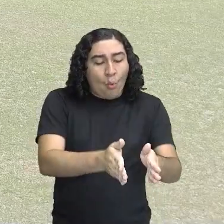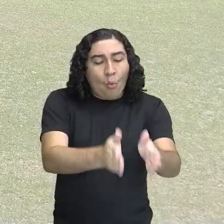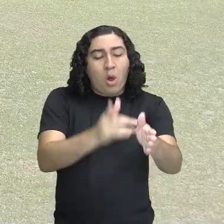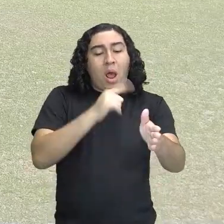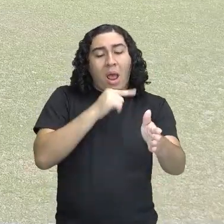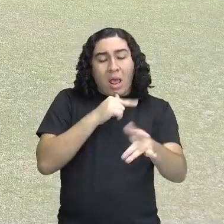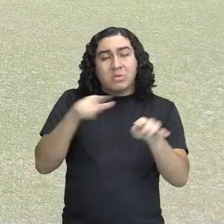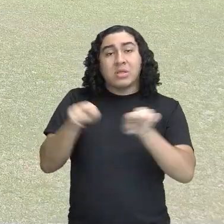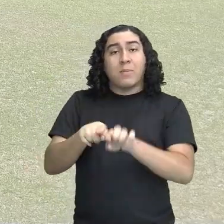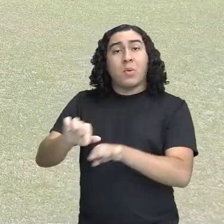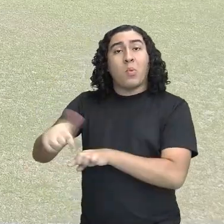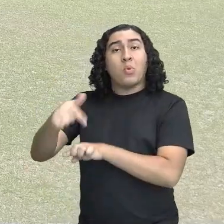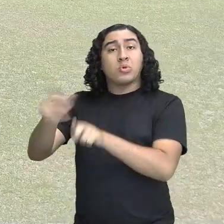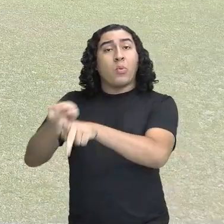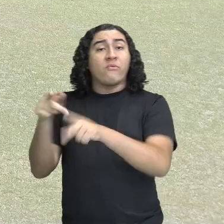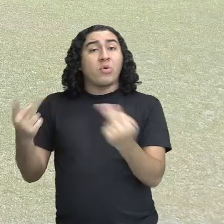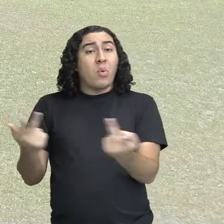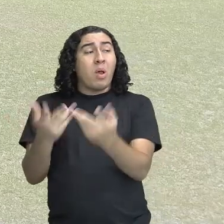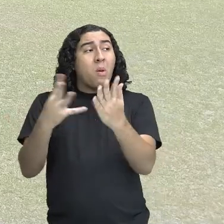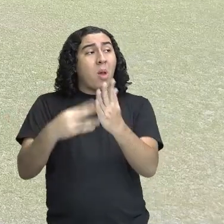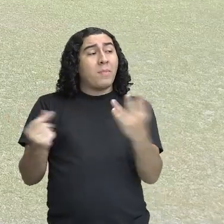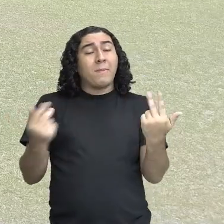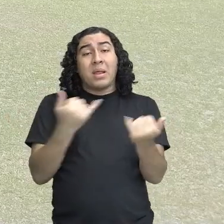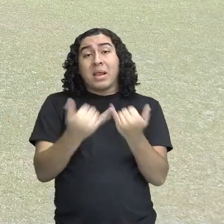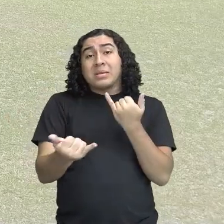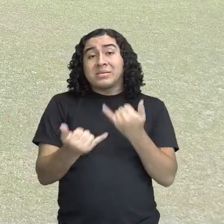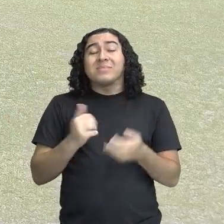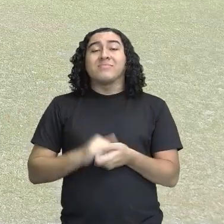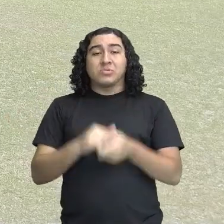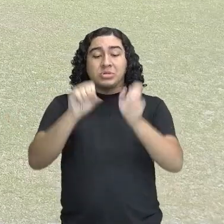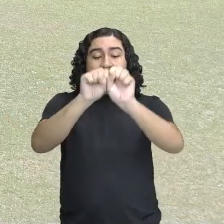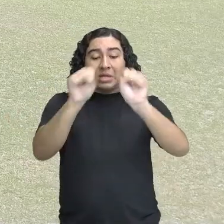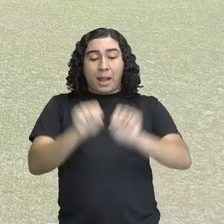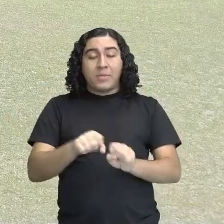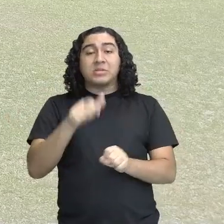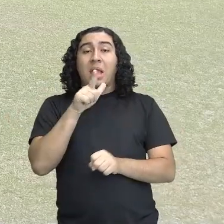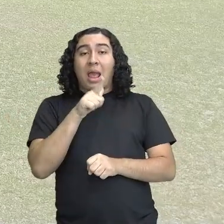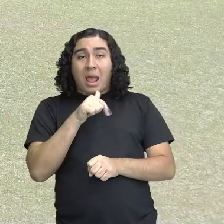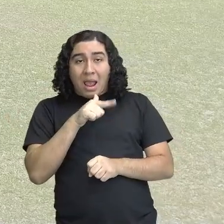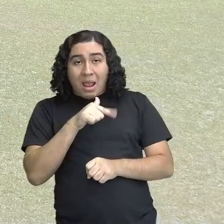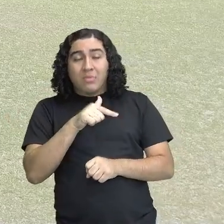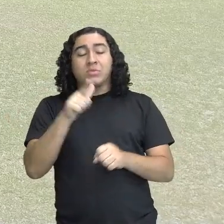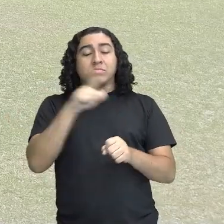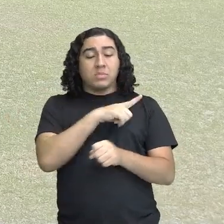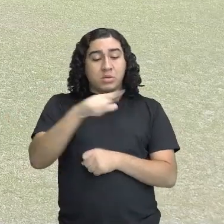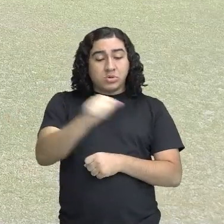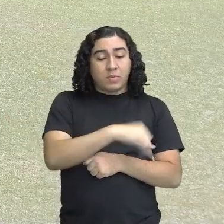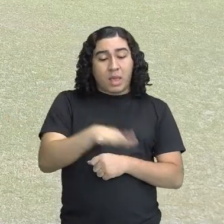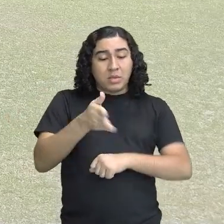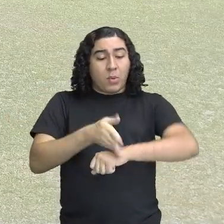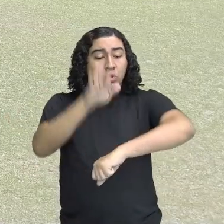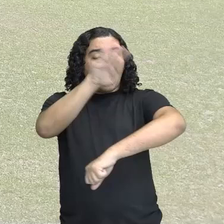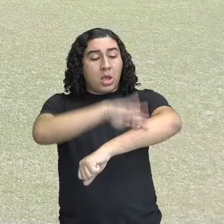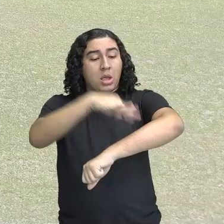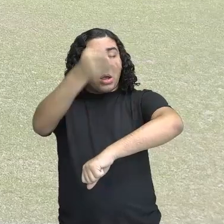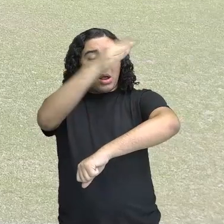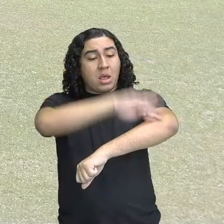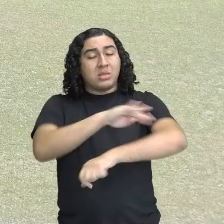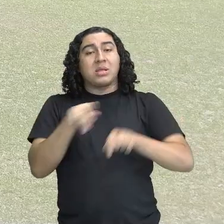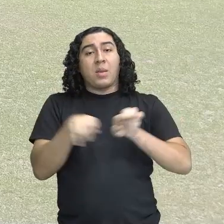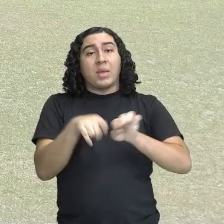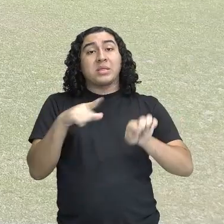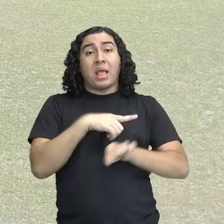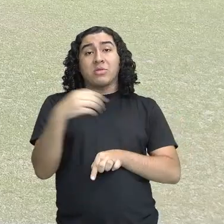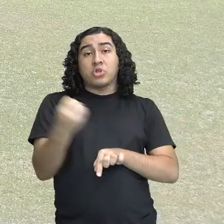incas fizeram. Os incas também desenvolveram isso, esse sistema de transporte de água, já que eles estão numa região de montanha. Então eles também vão